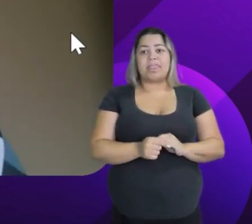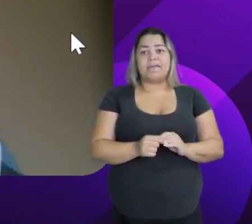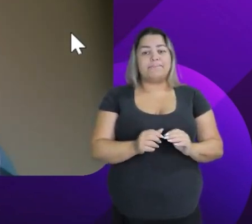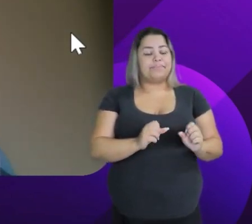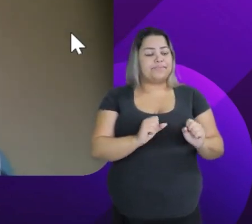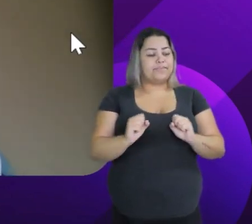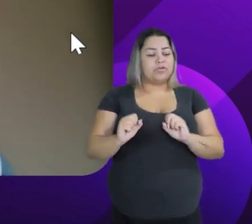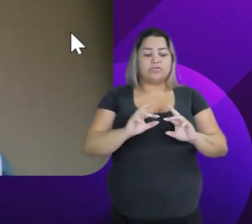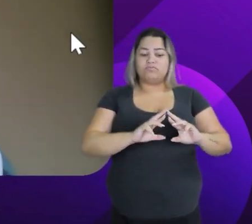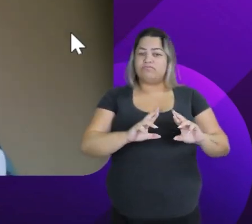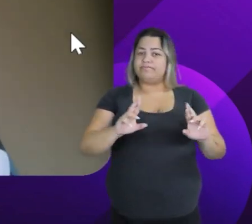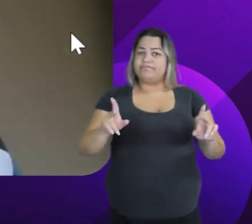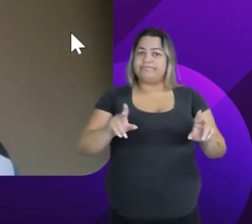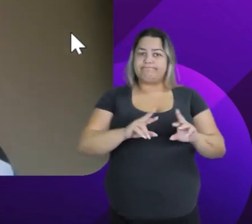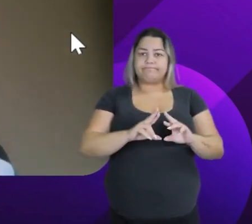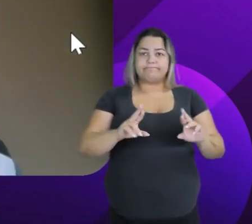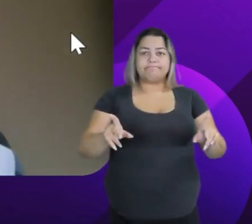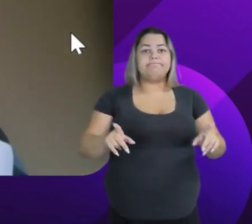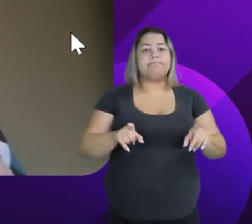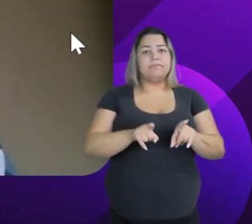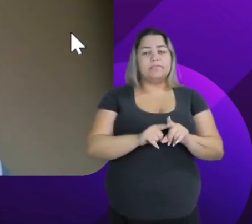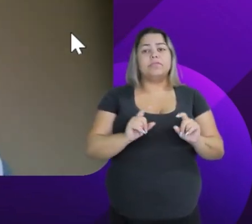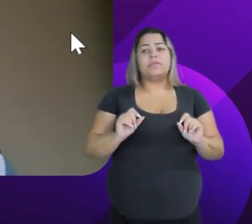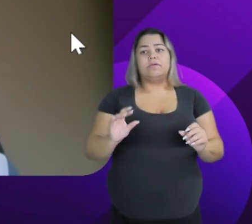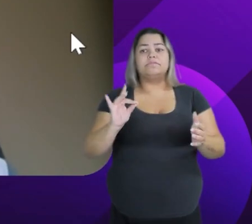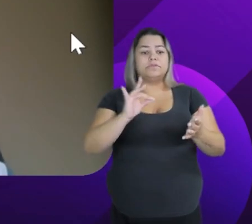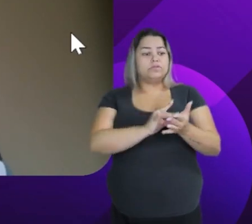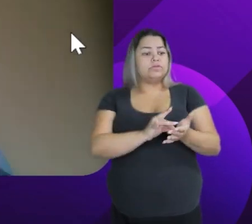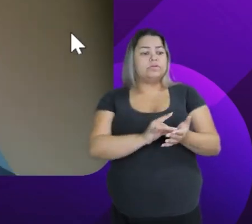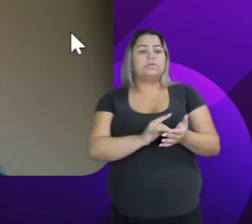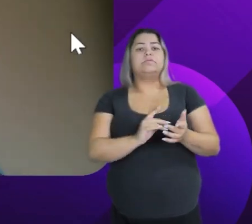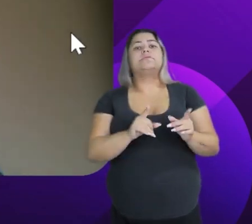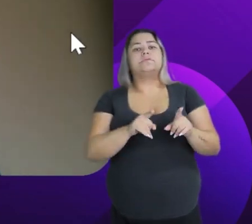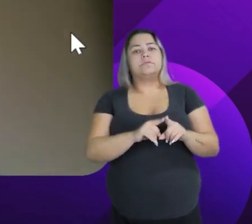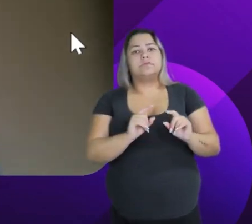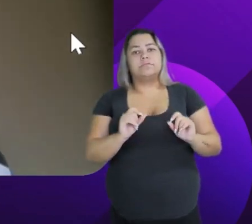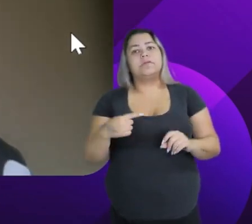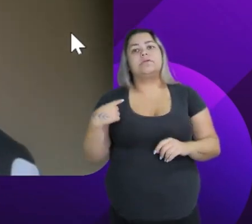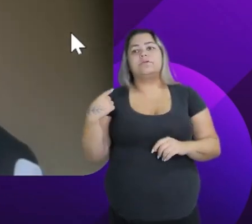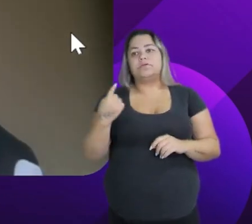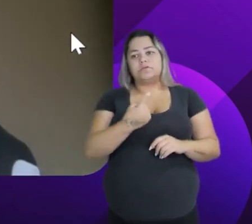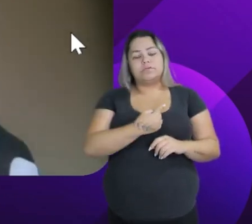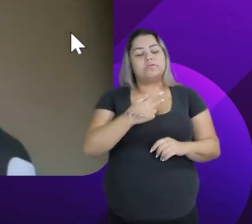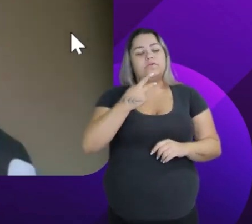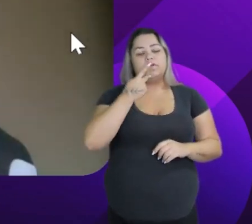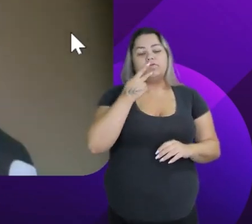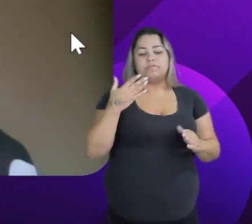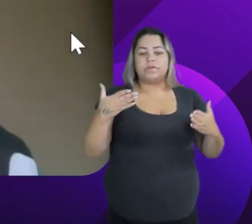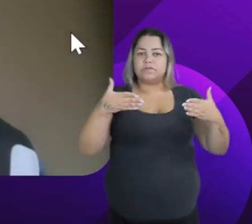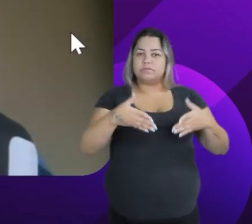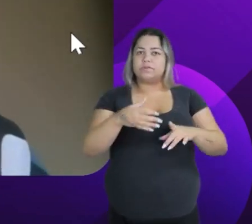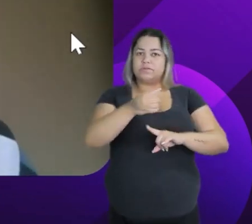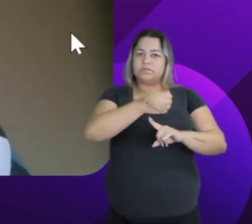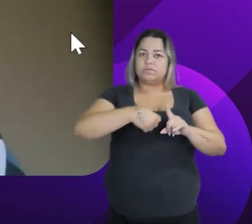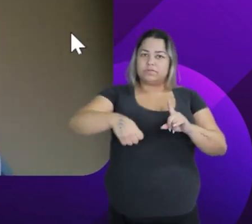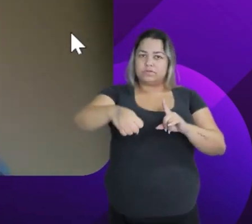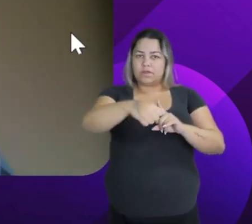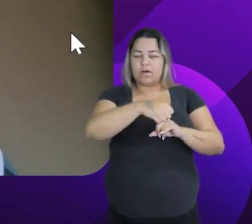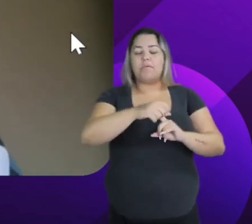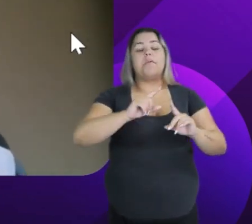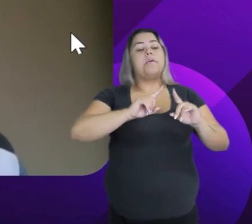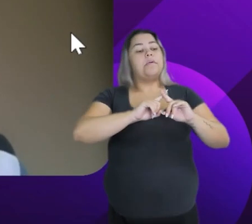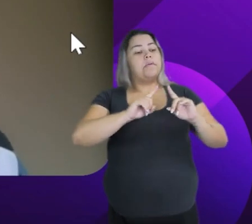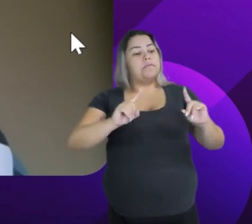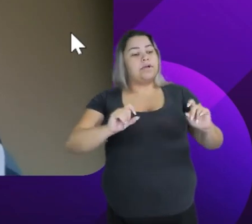de diferentes instâncias, através, claro, de mecanismos formais, que a gente chama, né, de participação social, porém